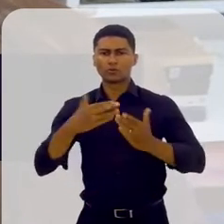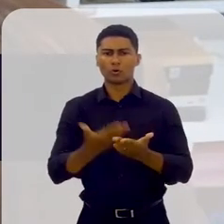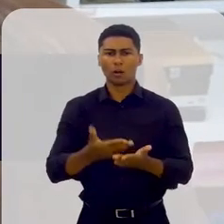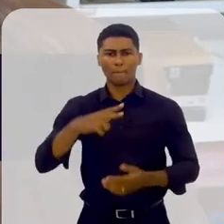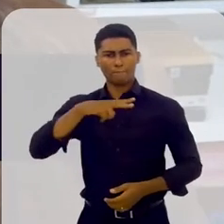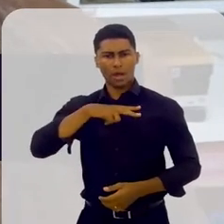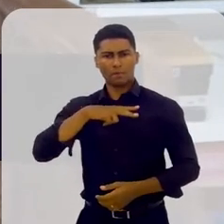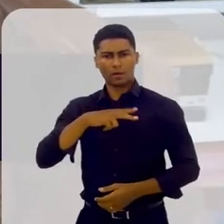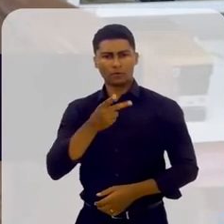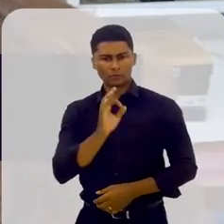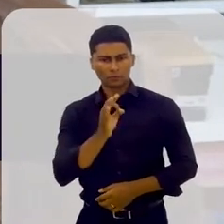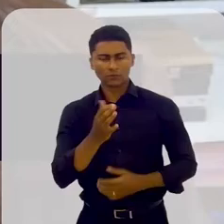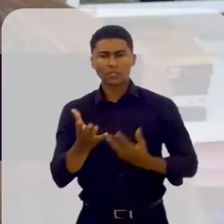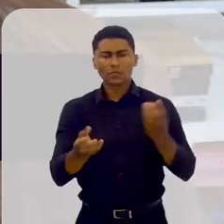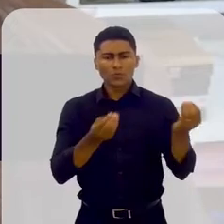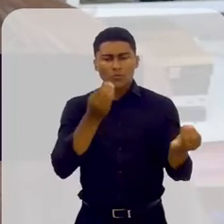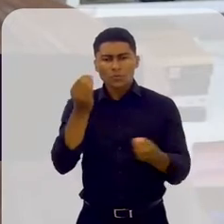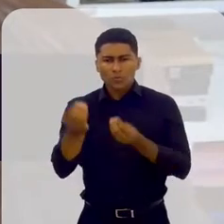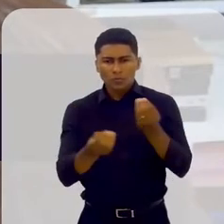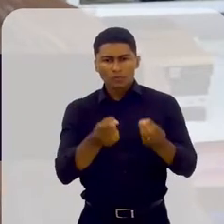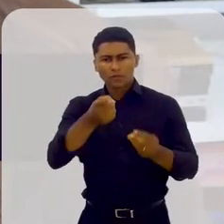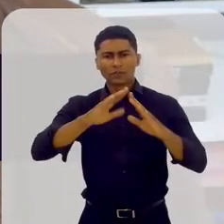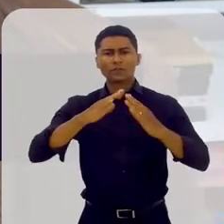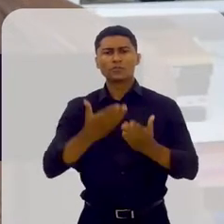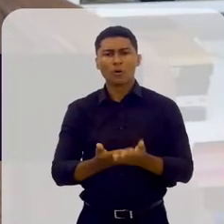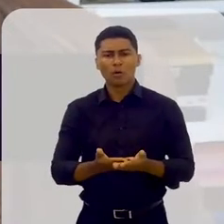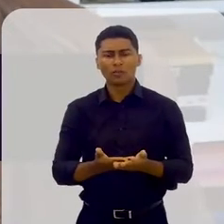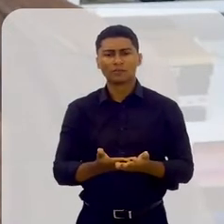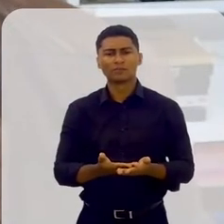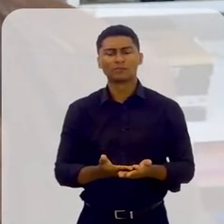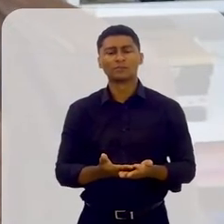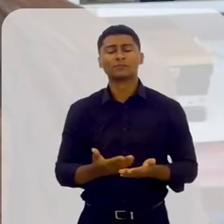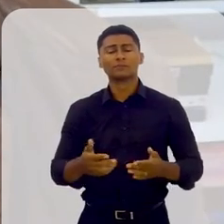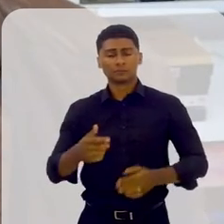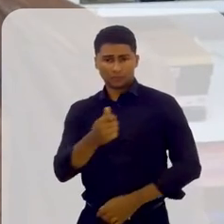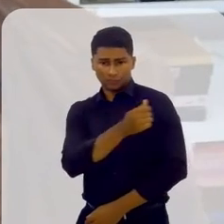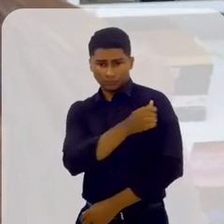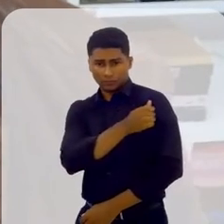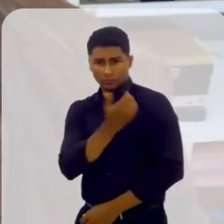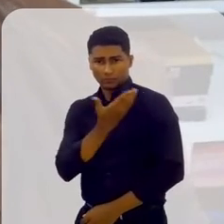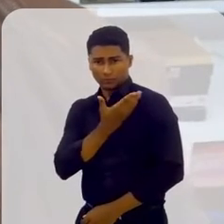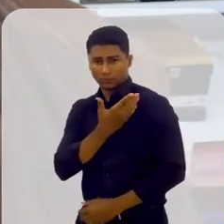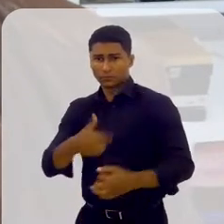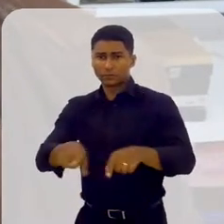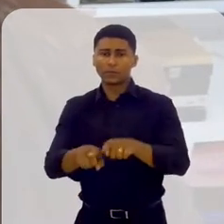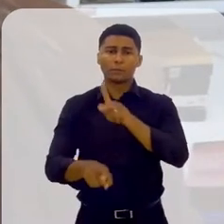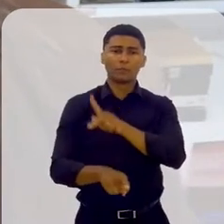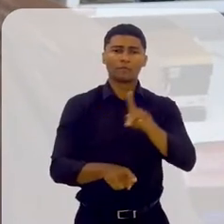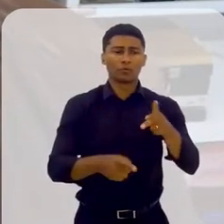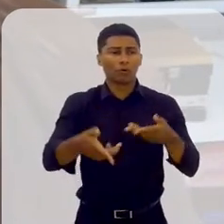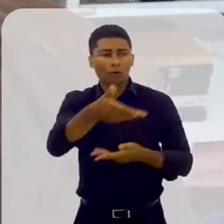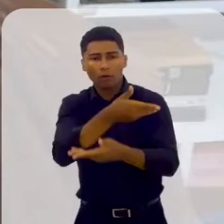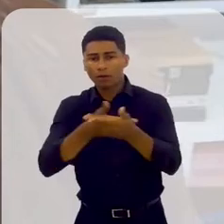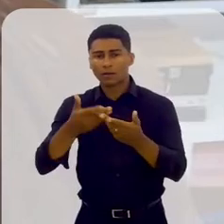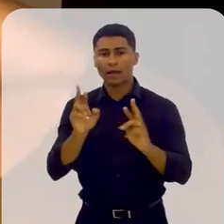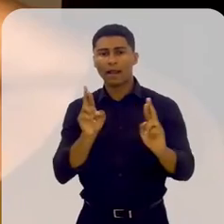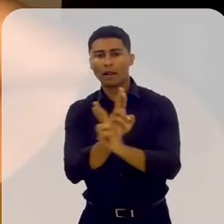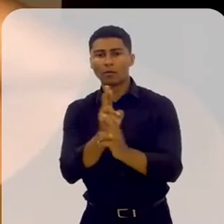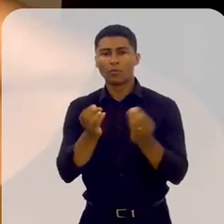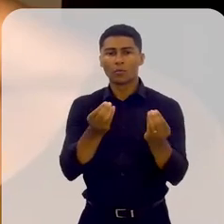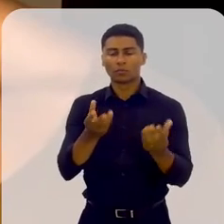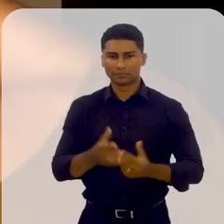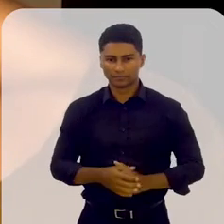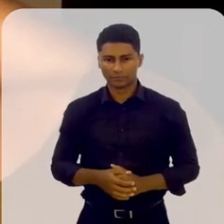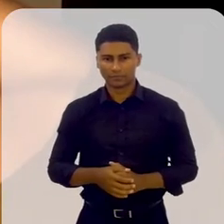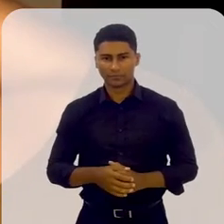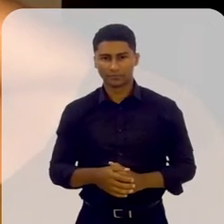particular, né? Como foram esses ambientes escolares para você, tanto os seus colegas quanto os professores?